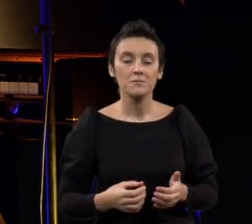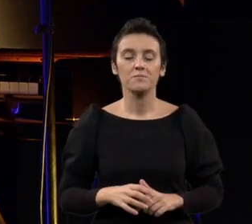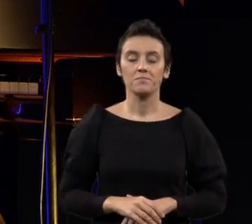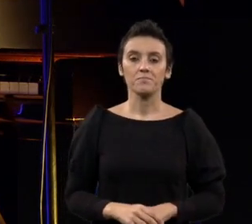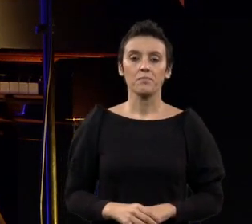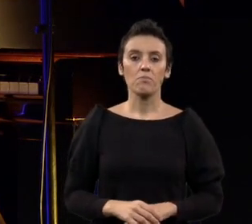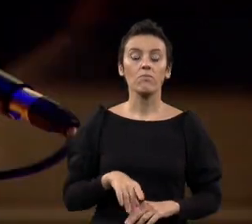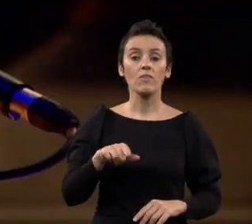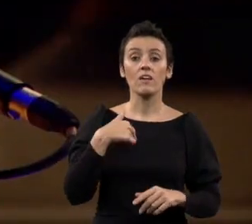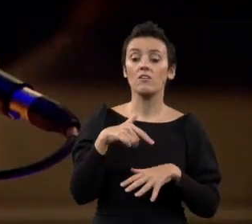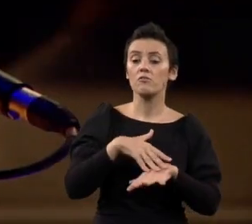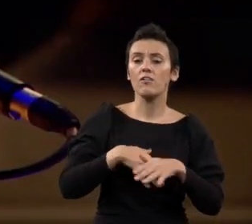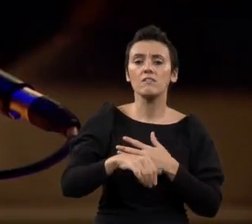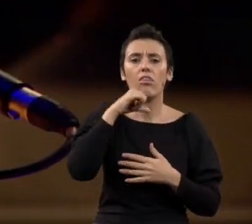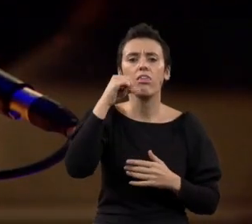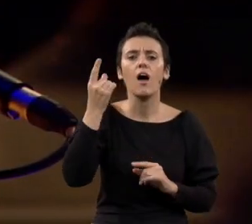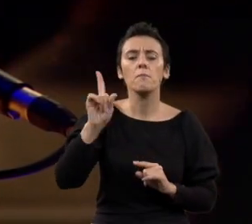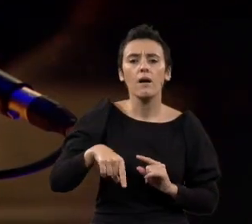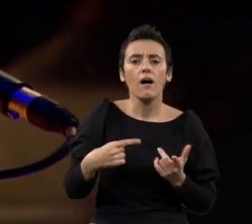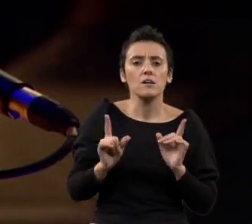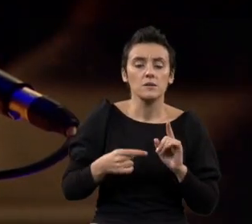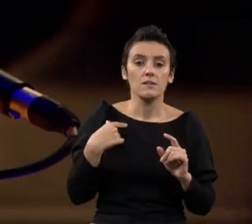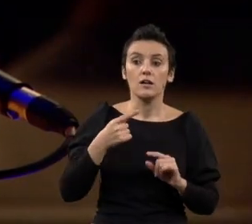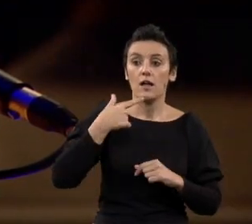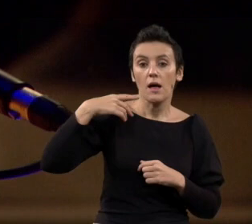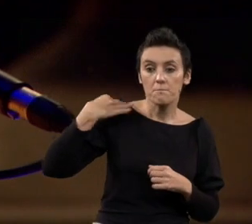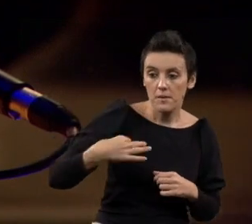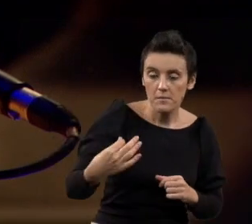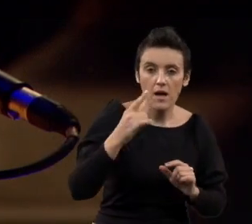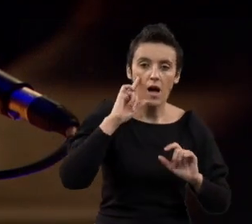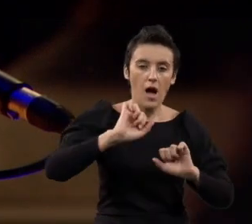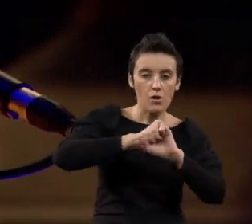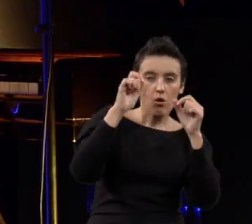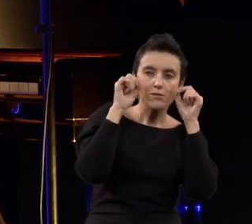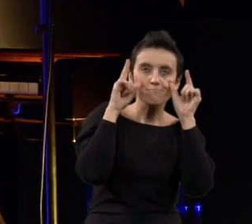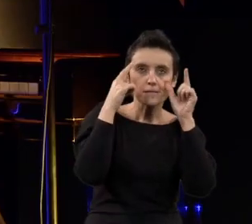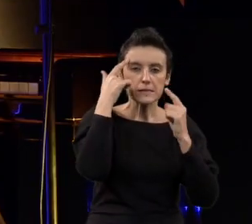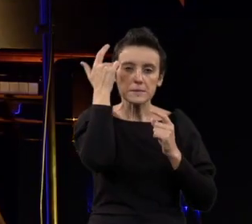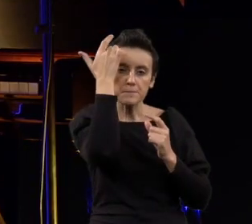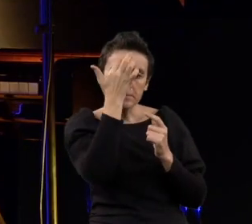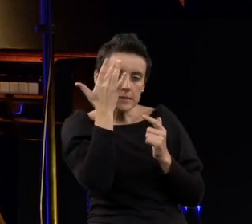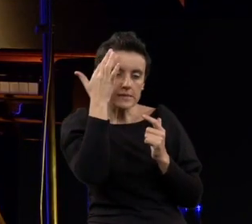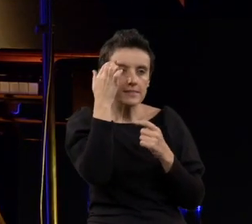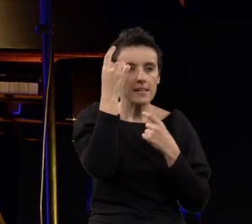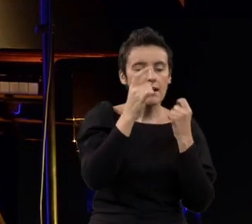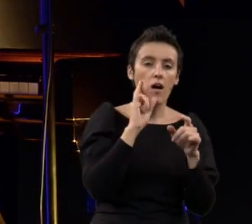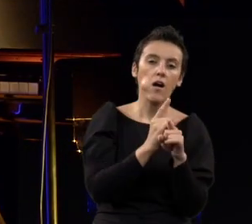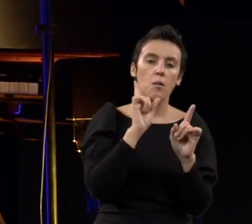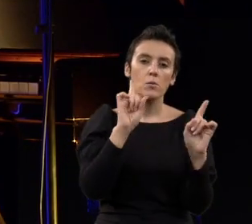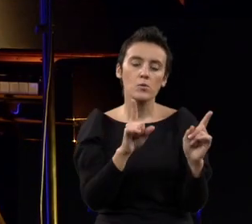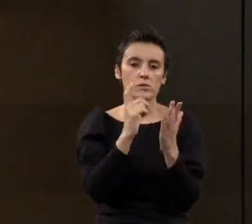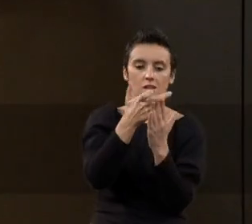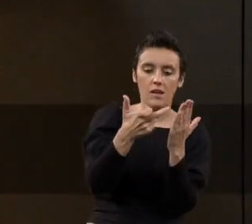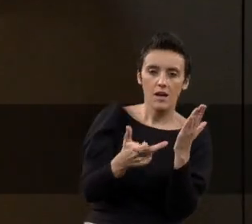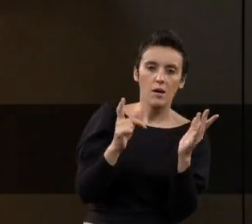A coisa que faço é todos os dias acordar e refletir um bocadinho mais, continuar a compor, a